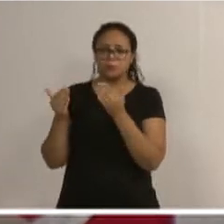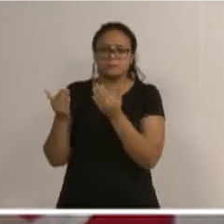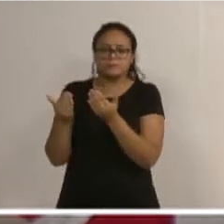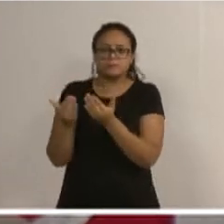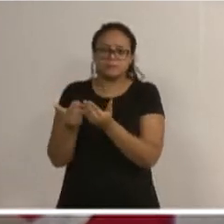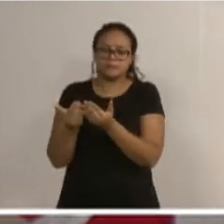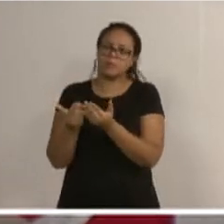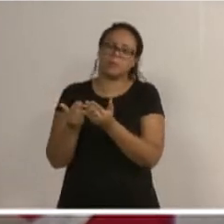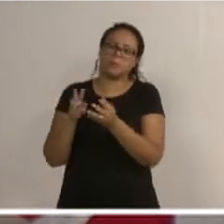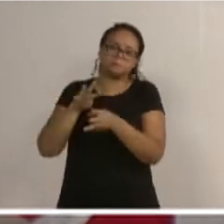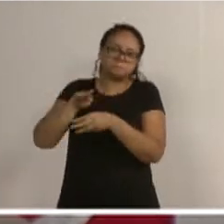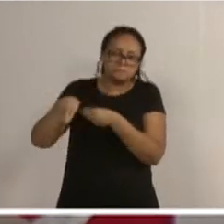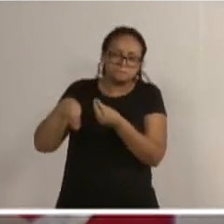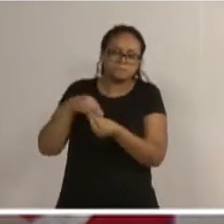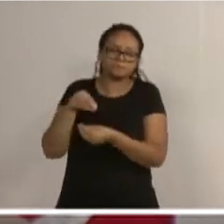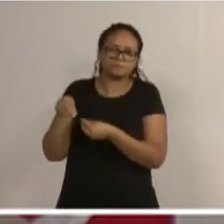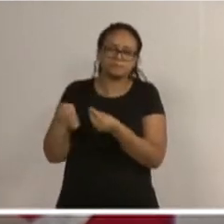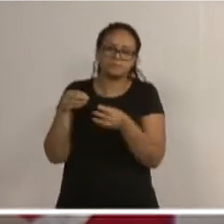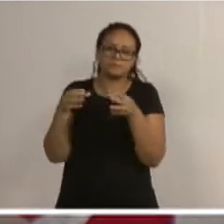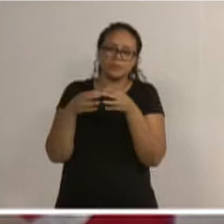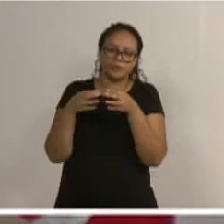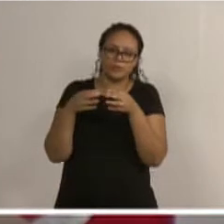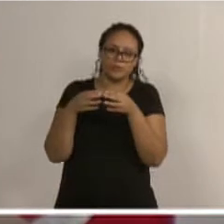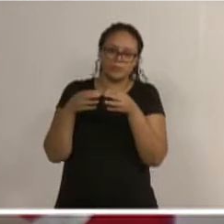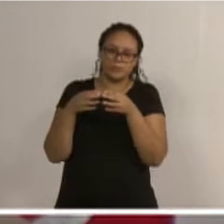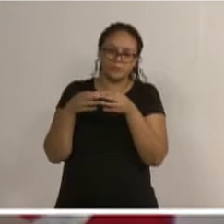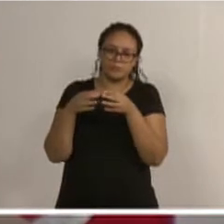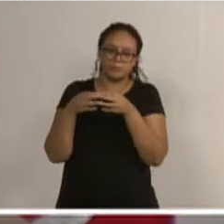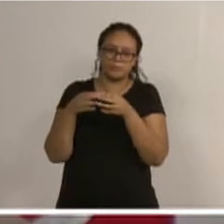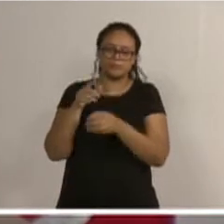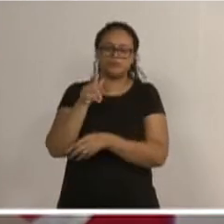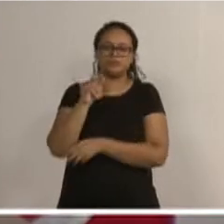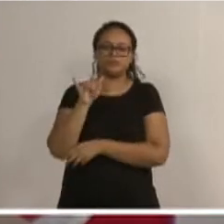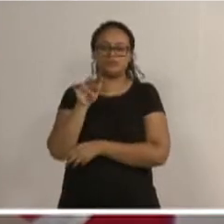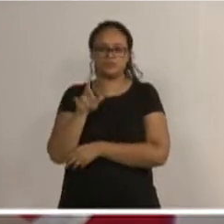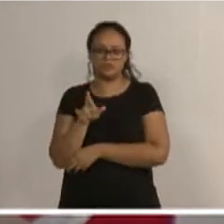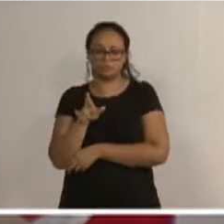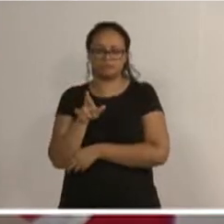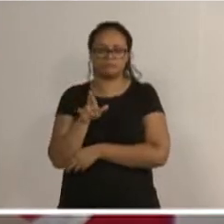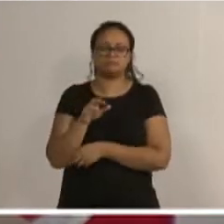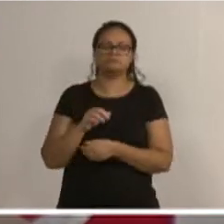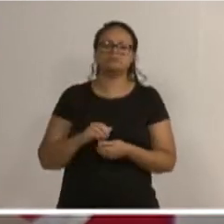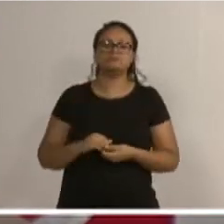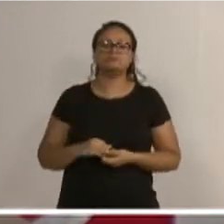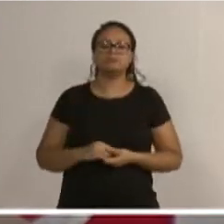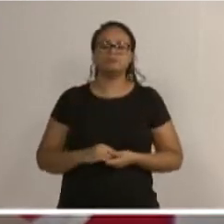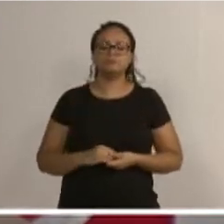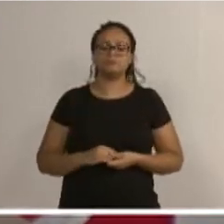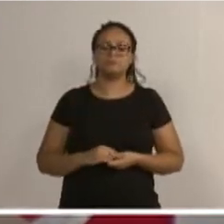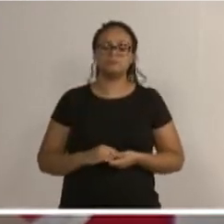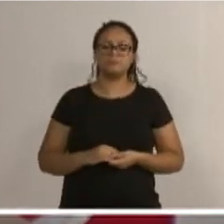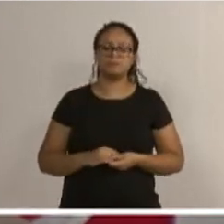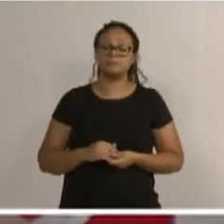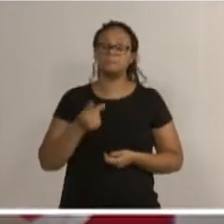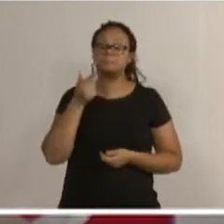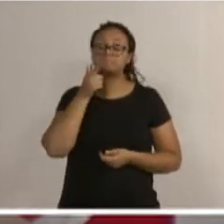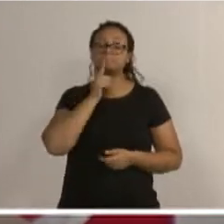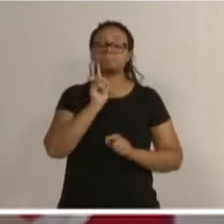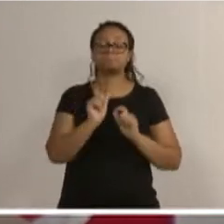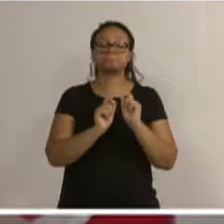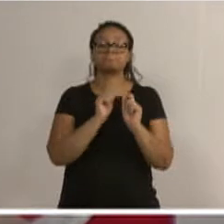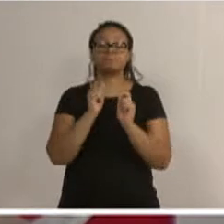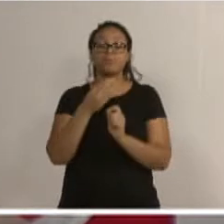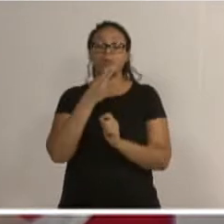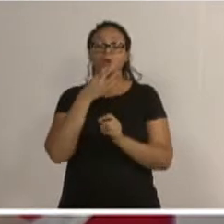Mista da nossa agência reguladora, AGIR, teve a oportunidade de conhecer alguns detalhes